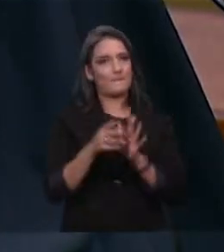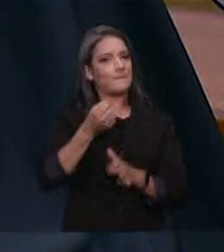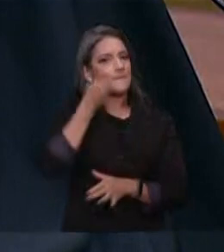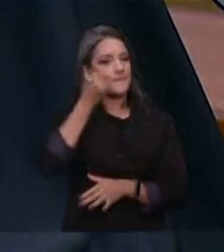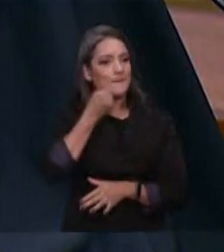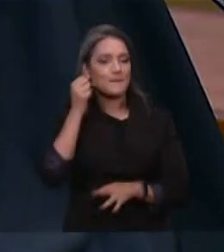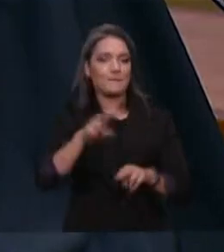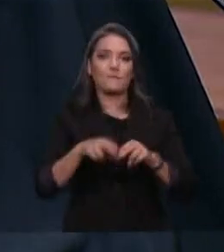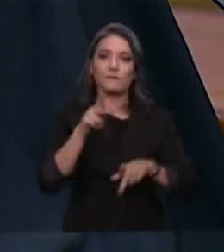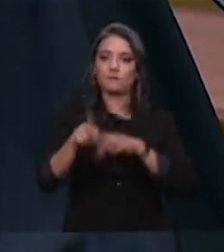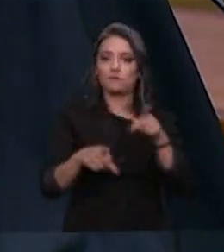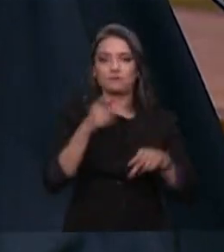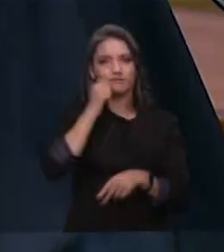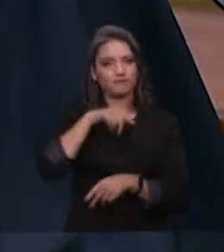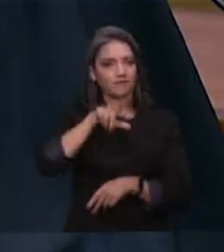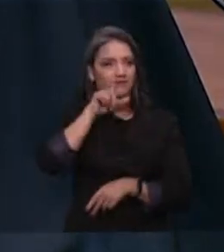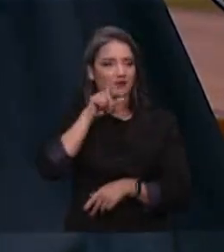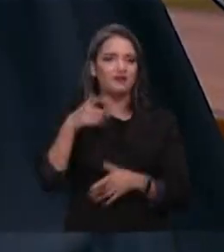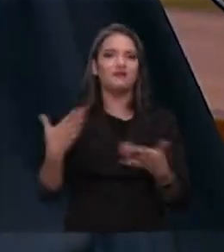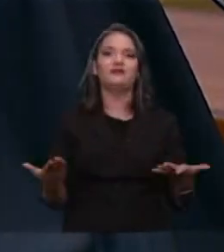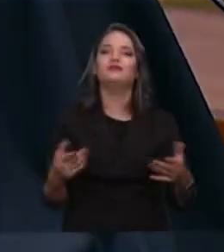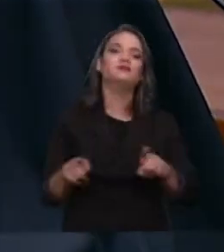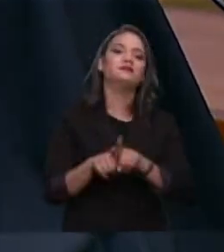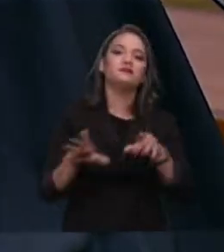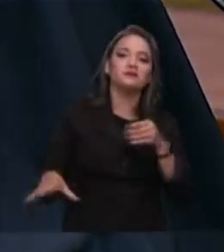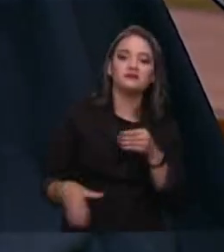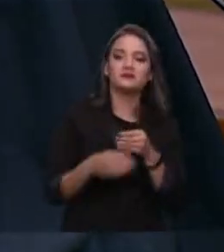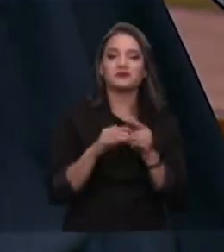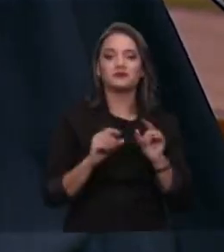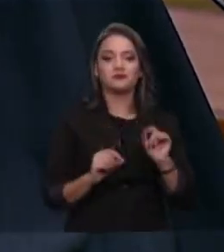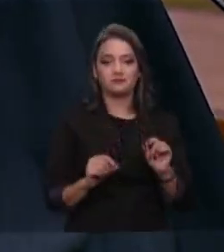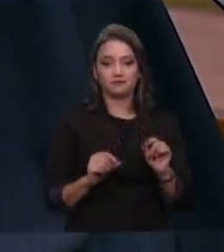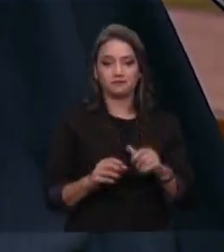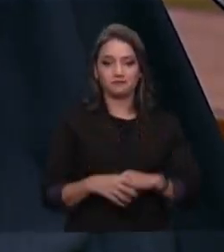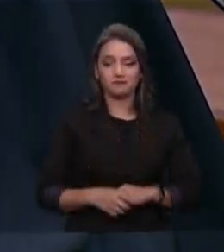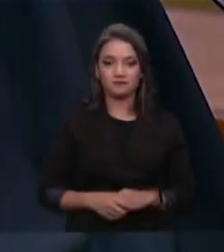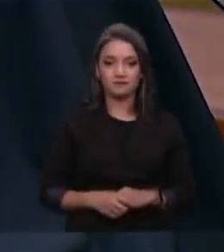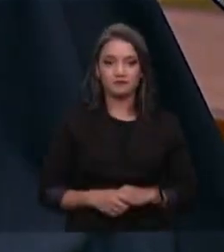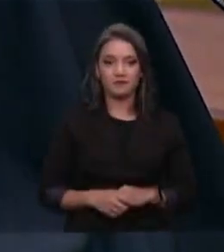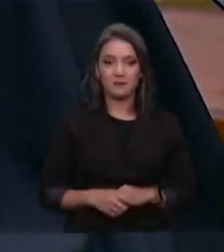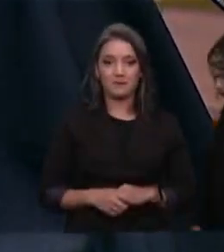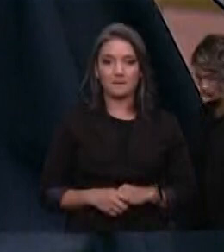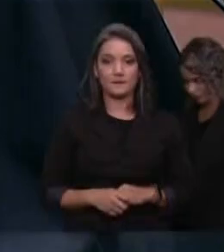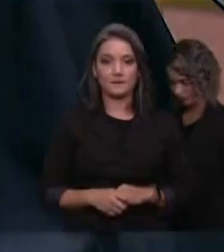estado de Alagoas, que levou ao Senado Federal. E completa. Segue ainda no depoimento